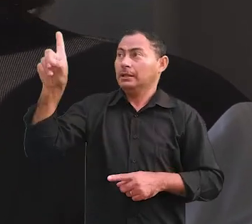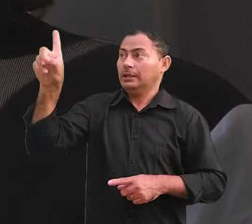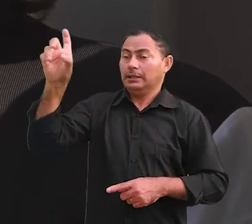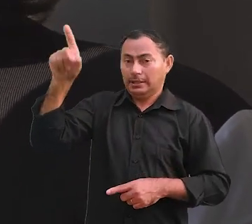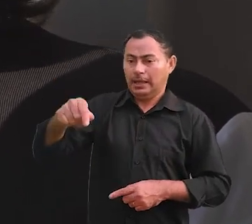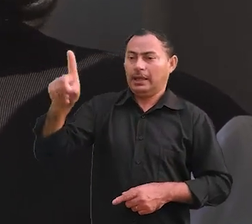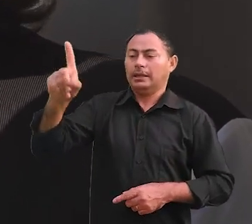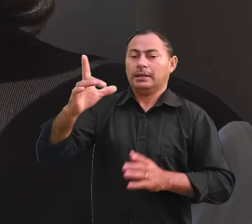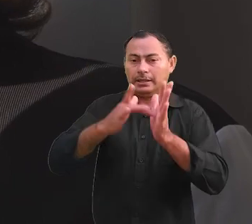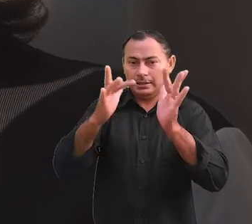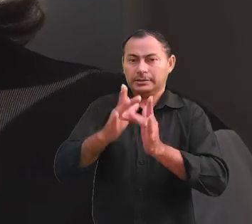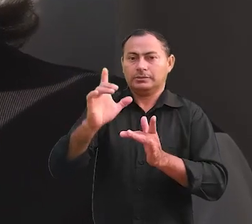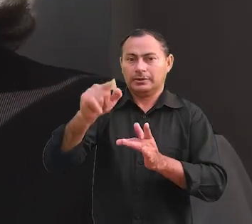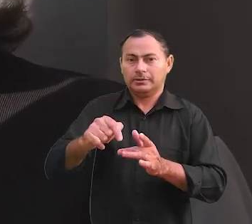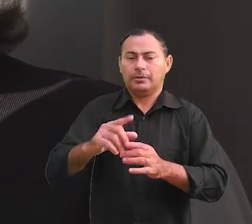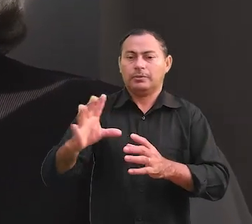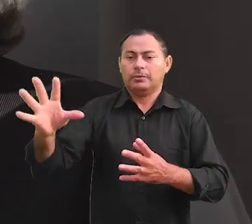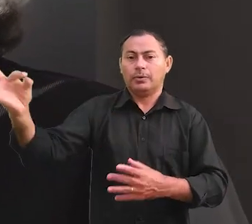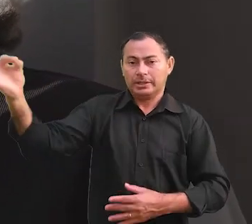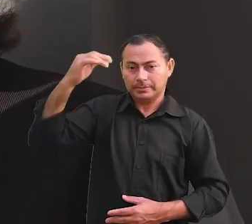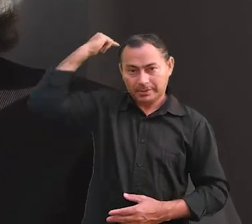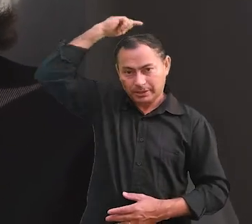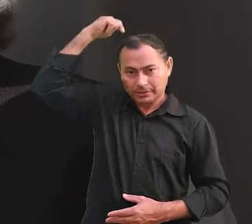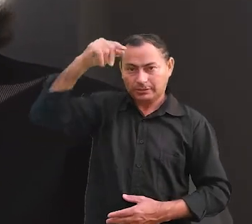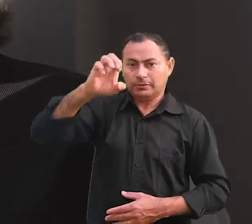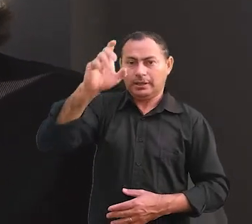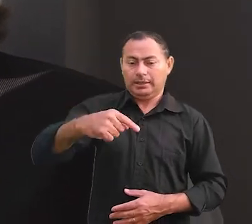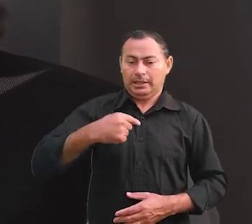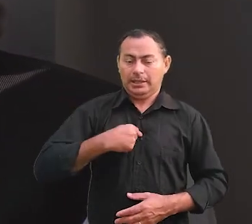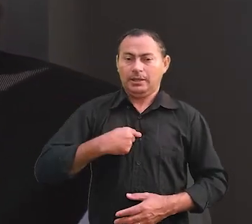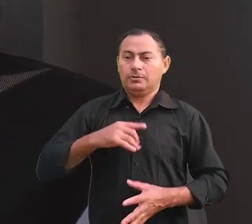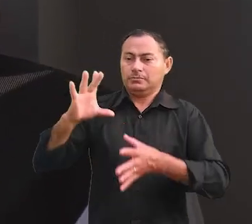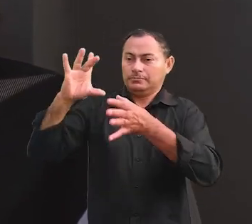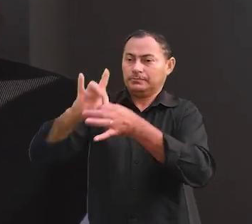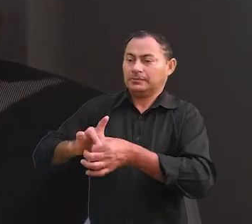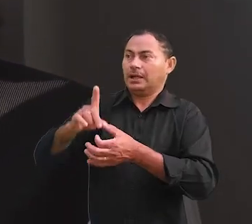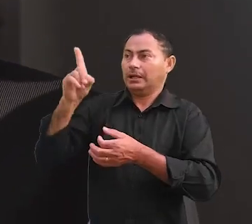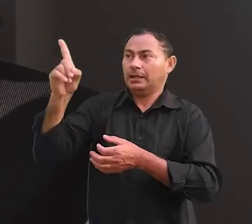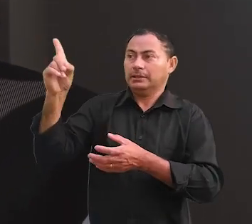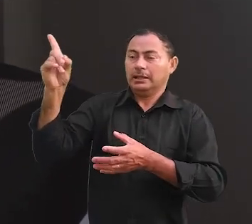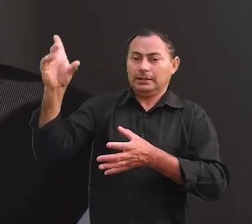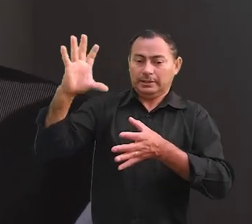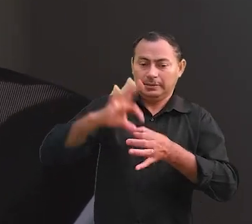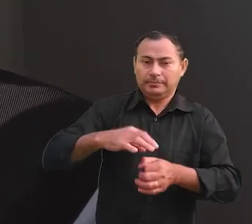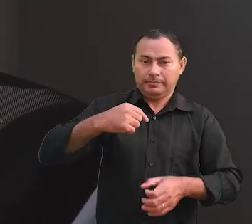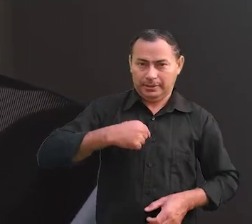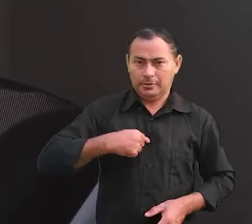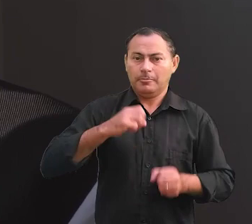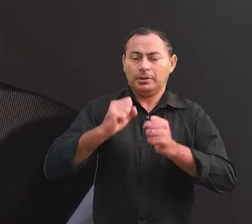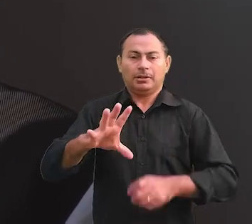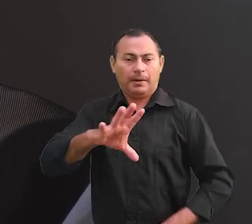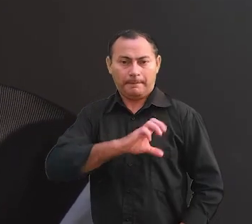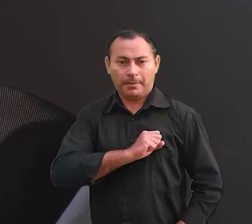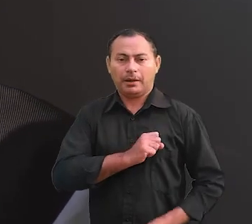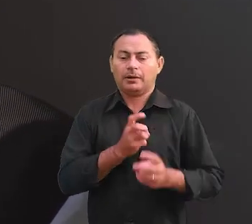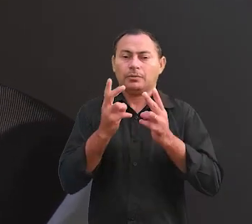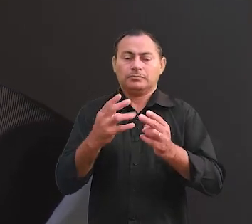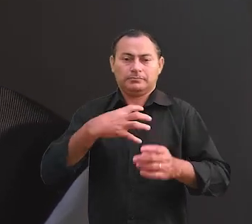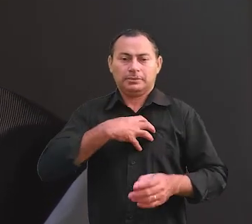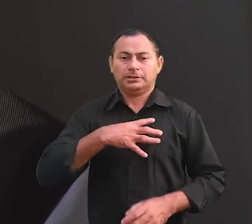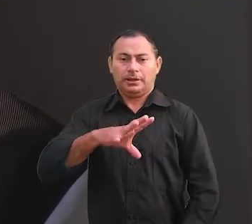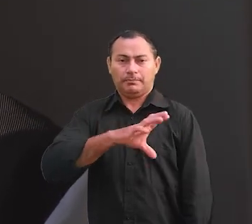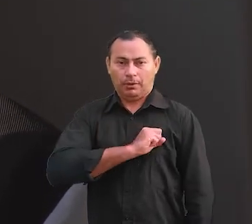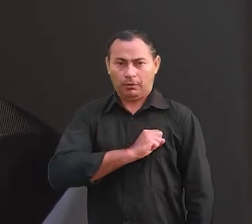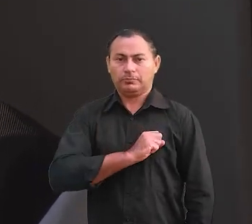mas ele é Deus é Cristo o Espírito Santo é esse eu tiver nele e é ninguém poderia amar